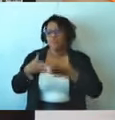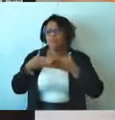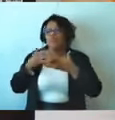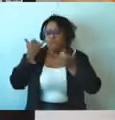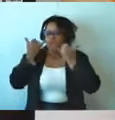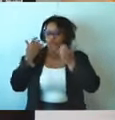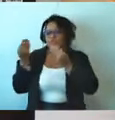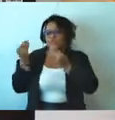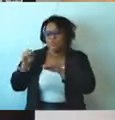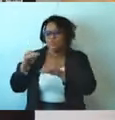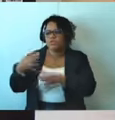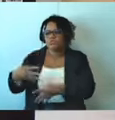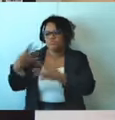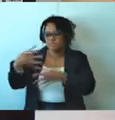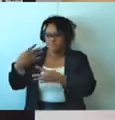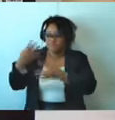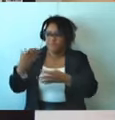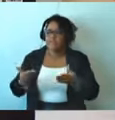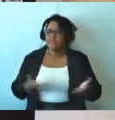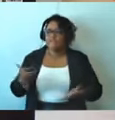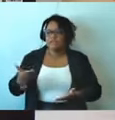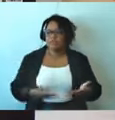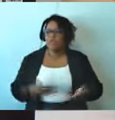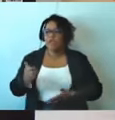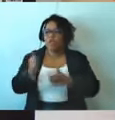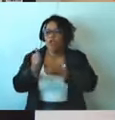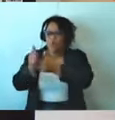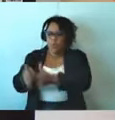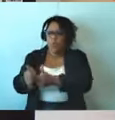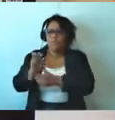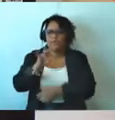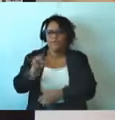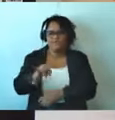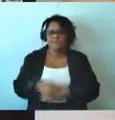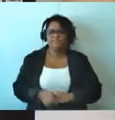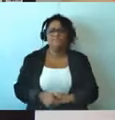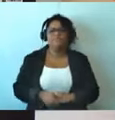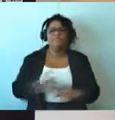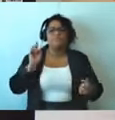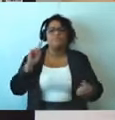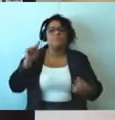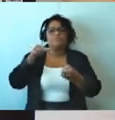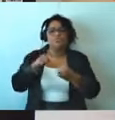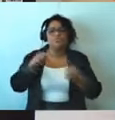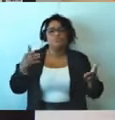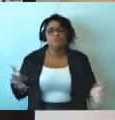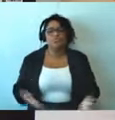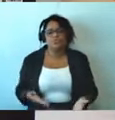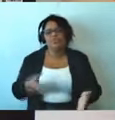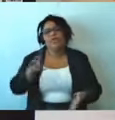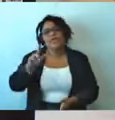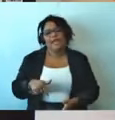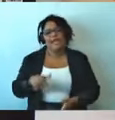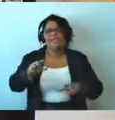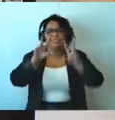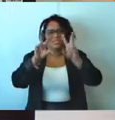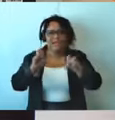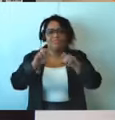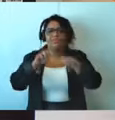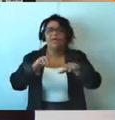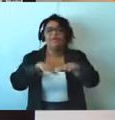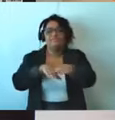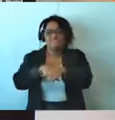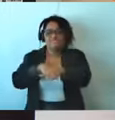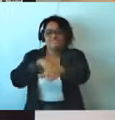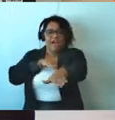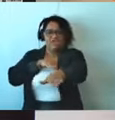cerimonial estará acompanhando. E o objetivo dessa audiência pública hoje é de falar de motofaixa. Então,